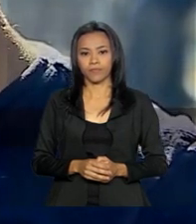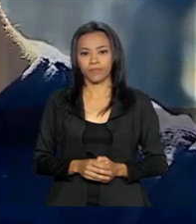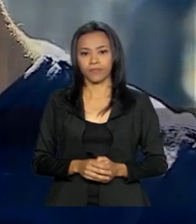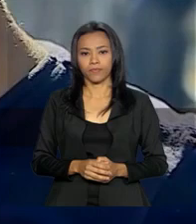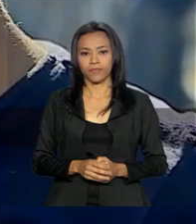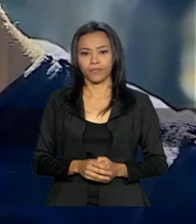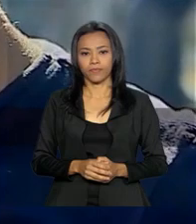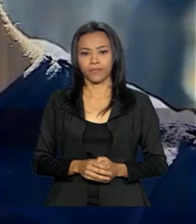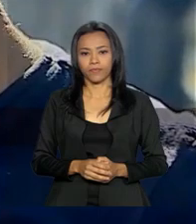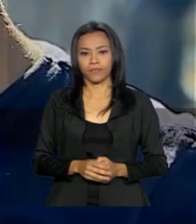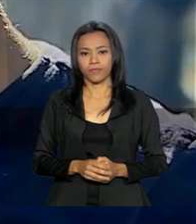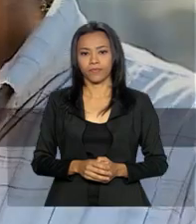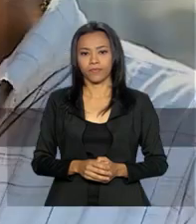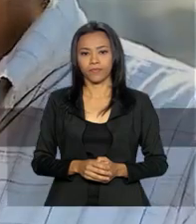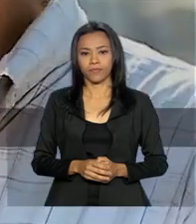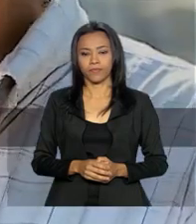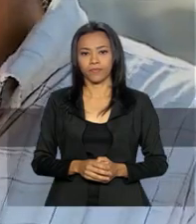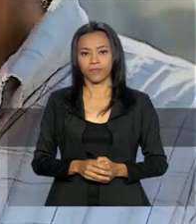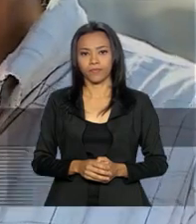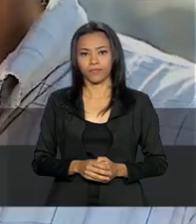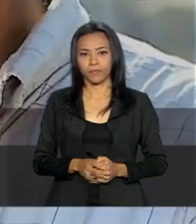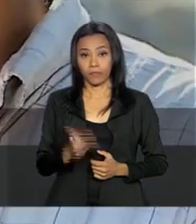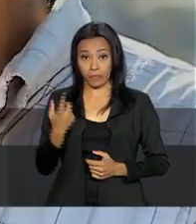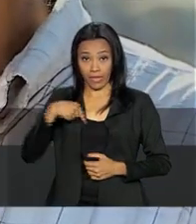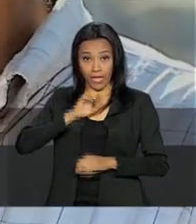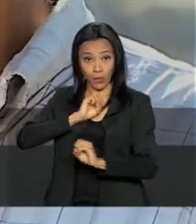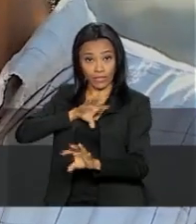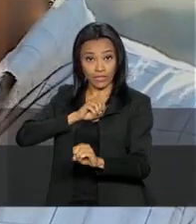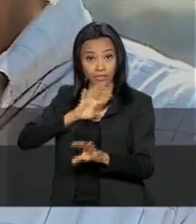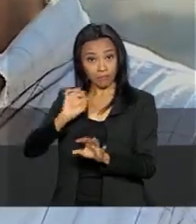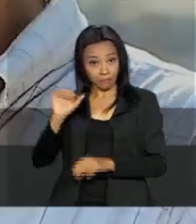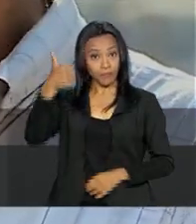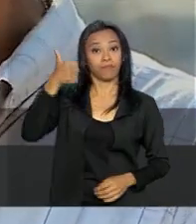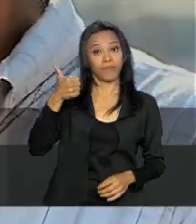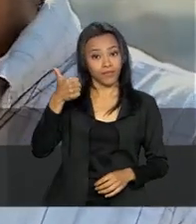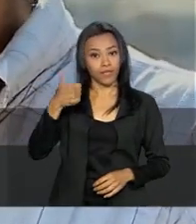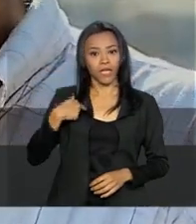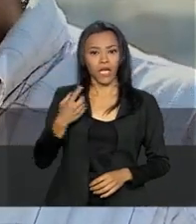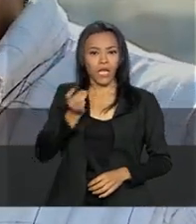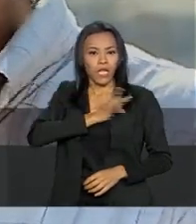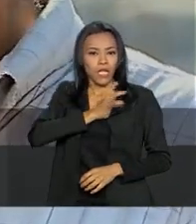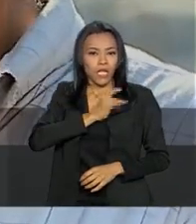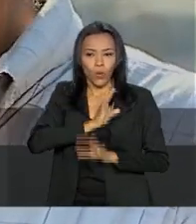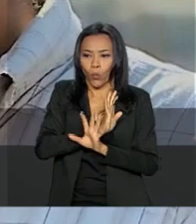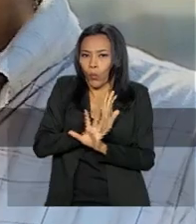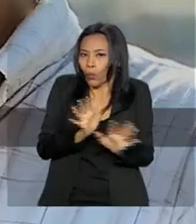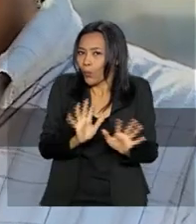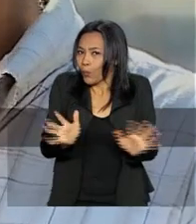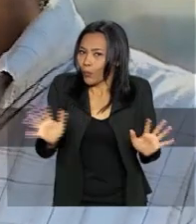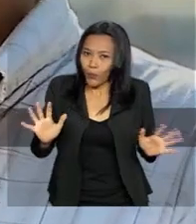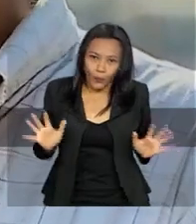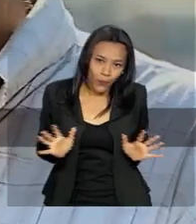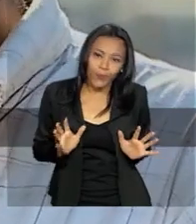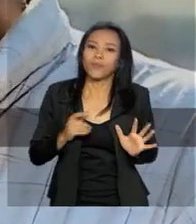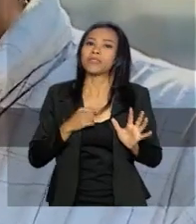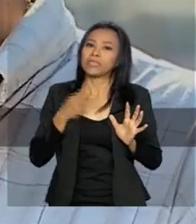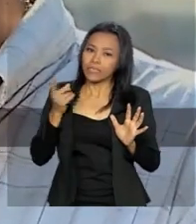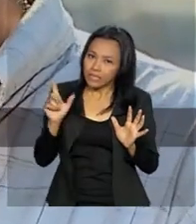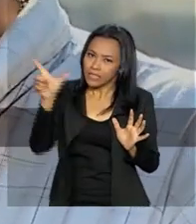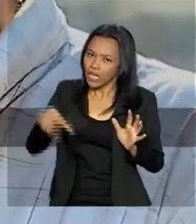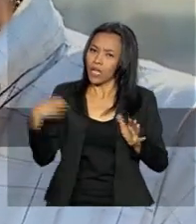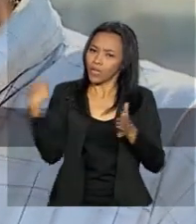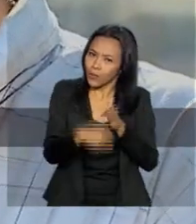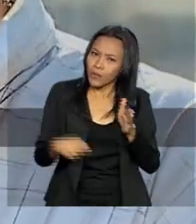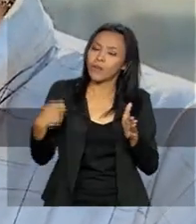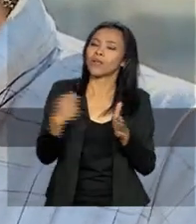coisa que demora a educação em primeiro lugar não temo nada lupita los à luta